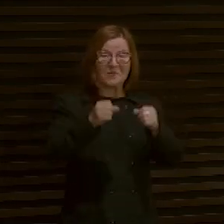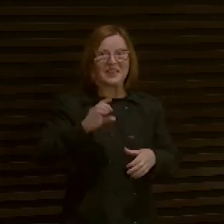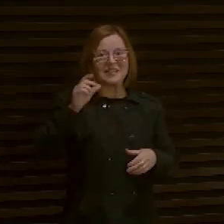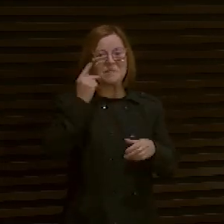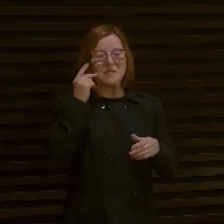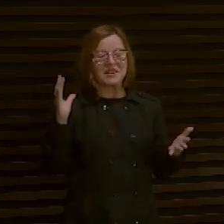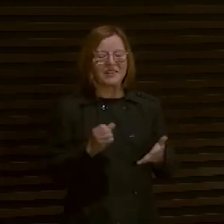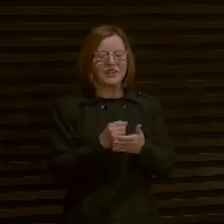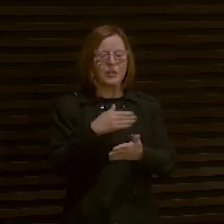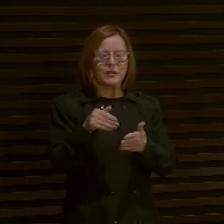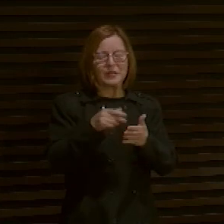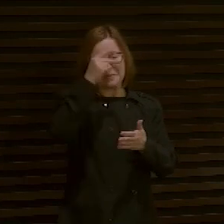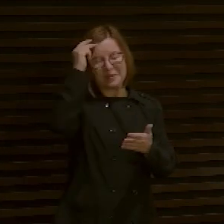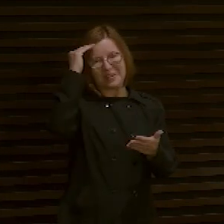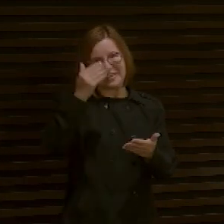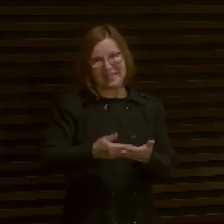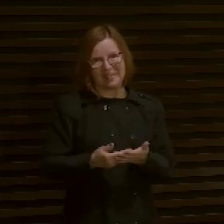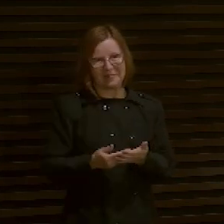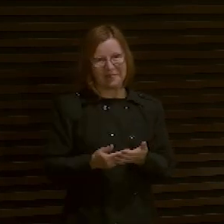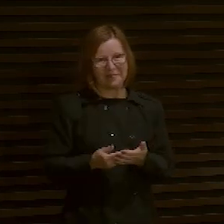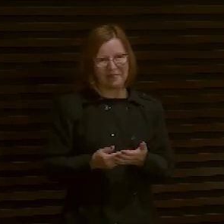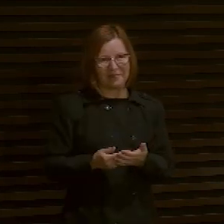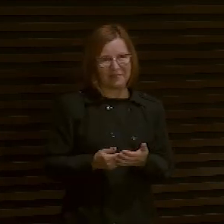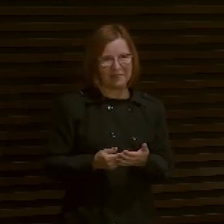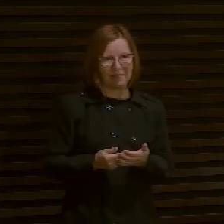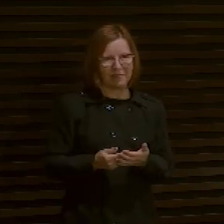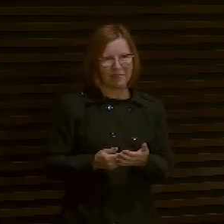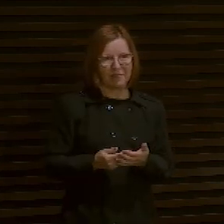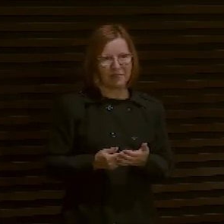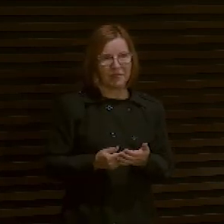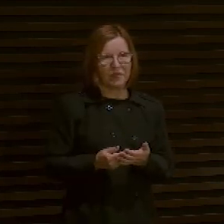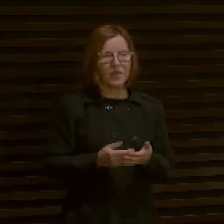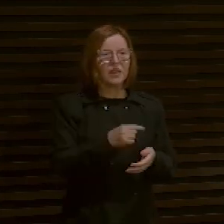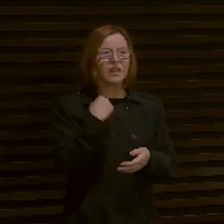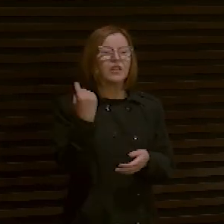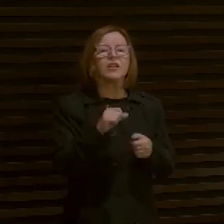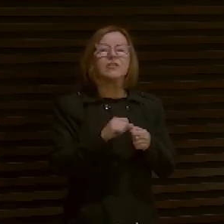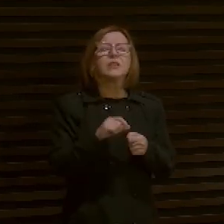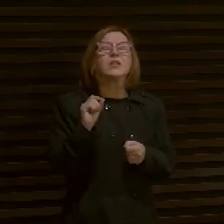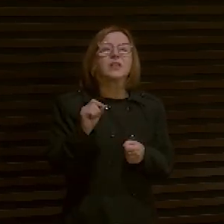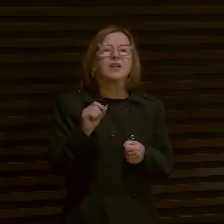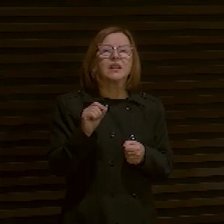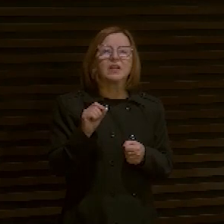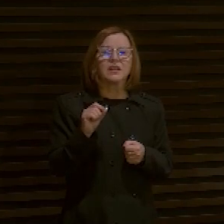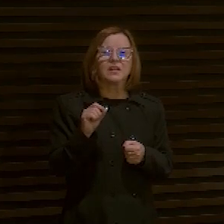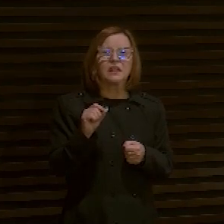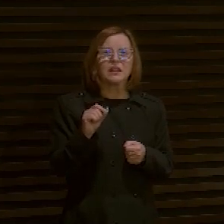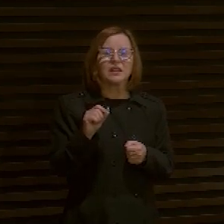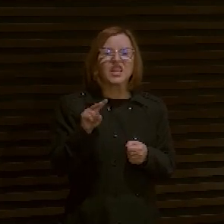salvação de todo aquele que crê. O que nós fazemos com o Evangelho muitas vezes? O que os leprosos fizeram